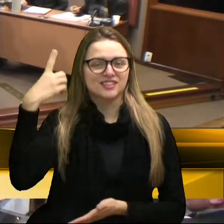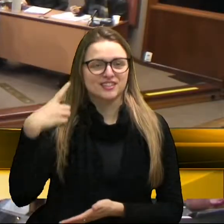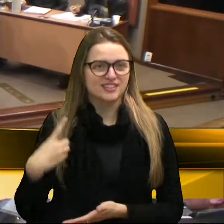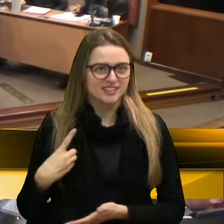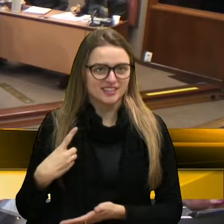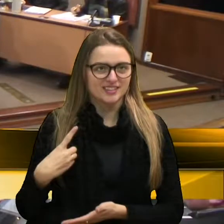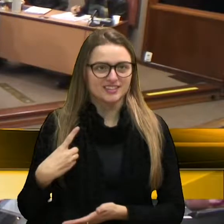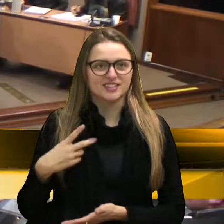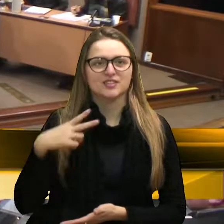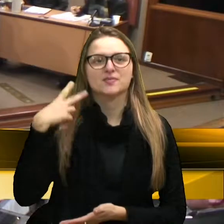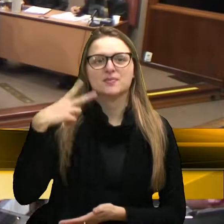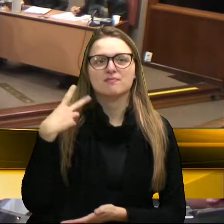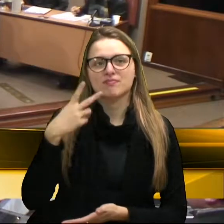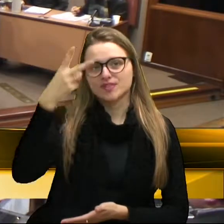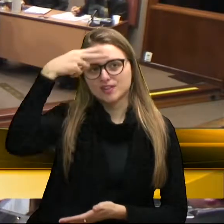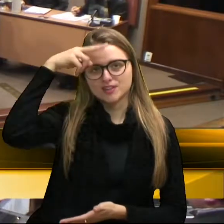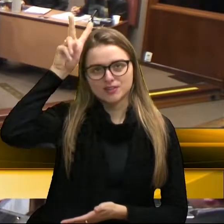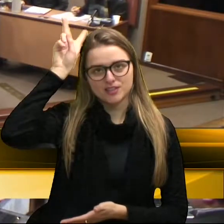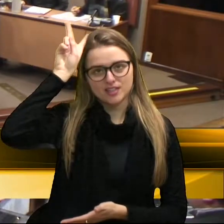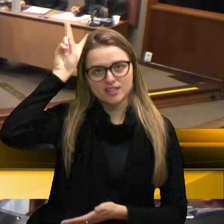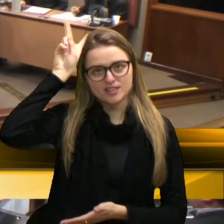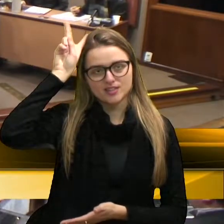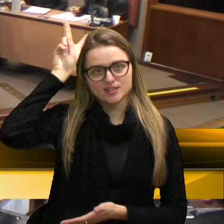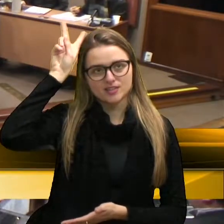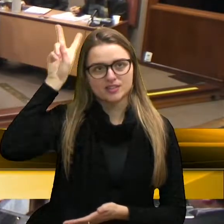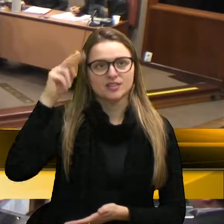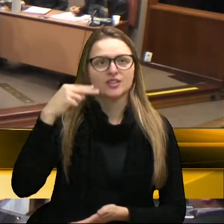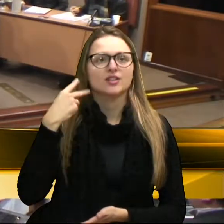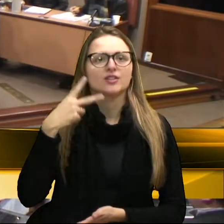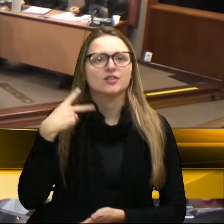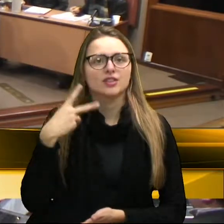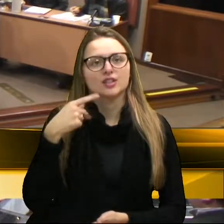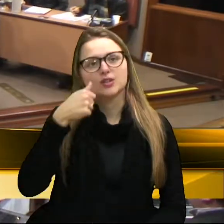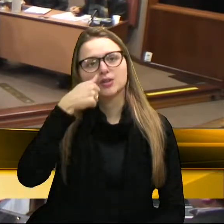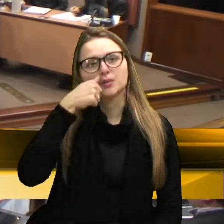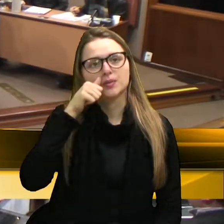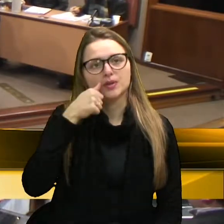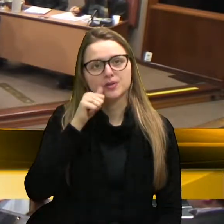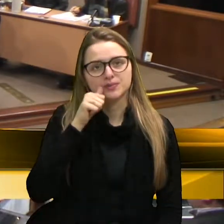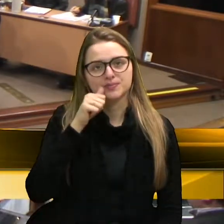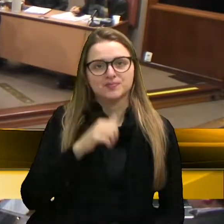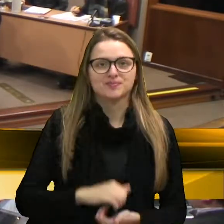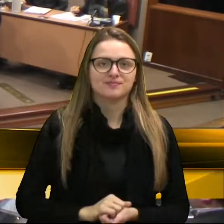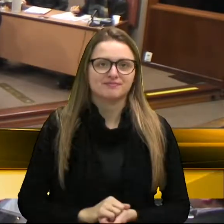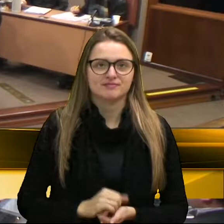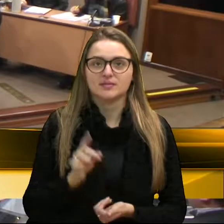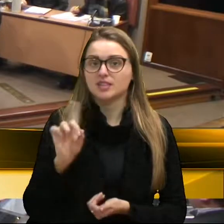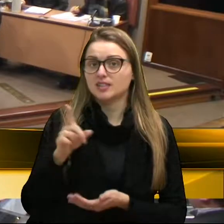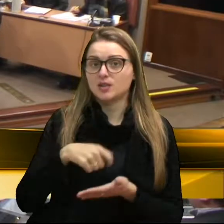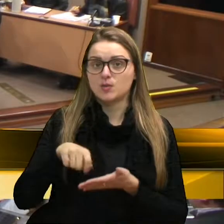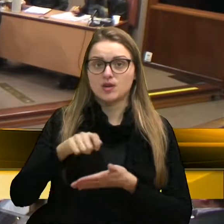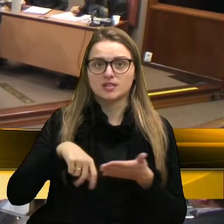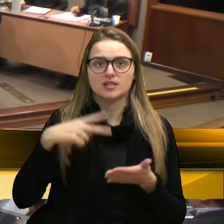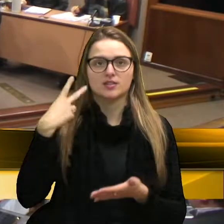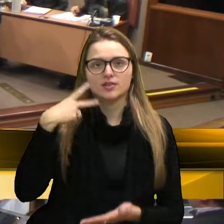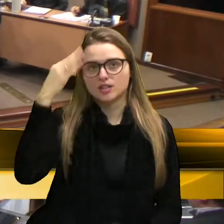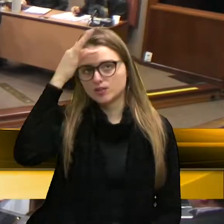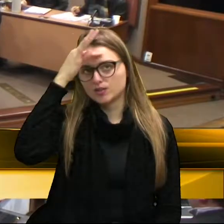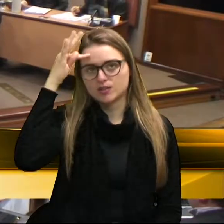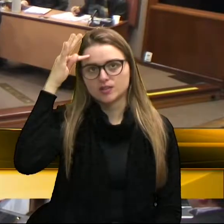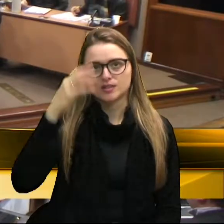Pessoa, vereador Edson da Rosa, vereadora Paula Iores. E não assina o vereador Gustavo